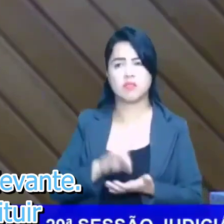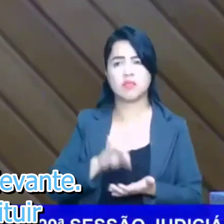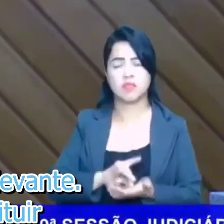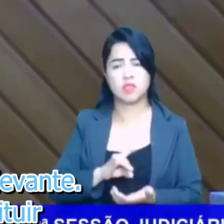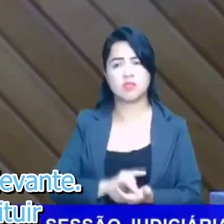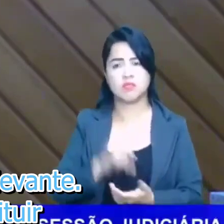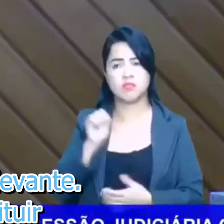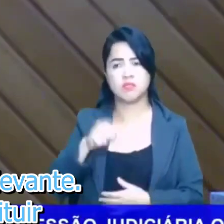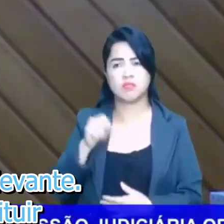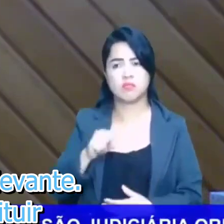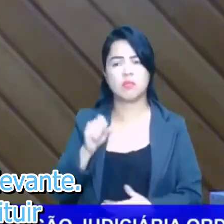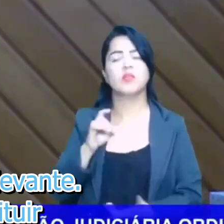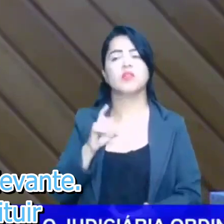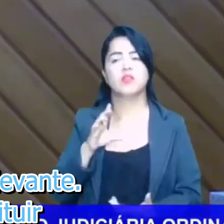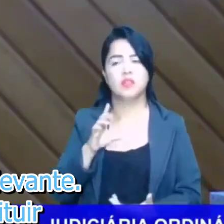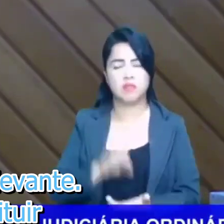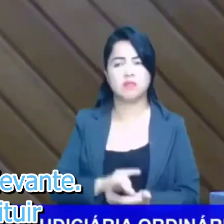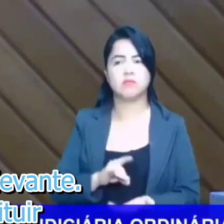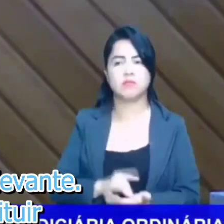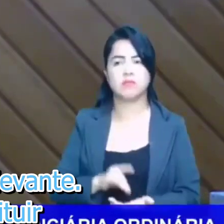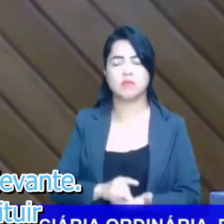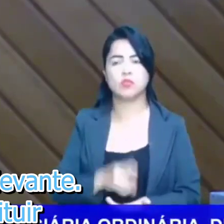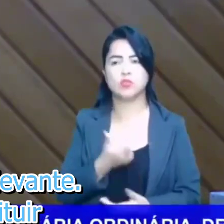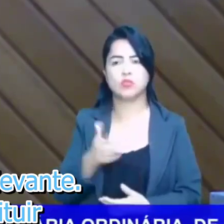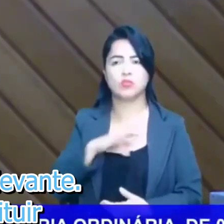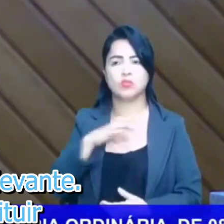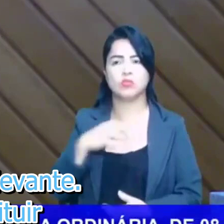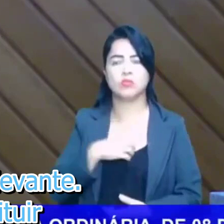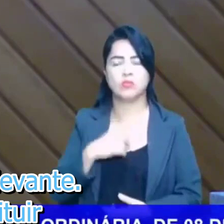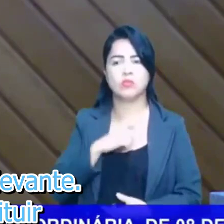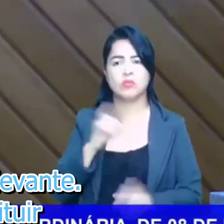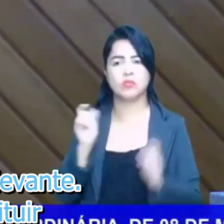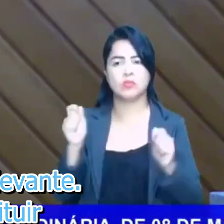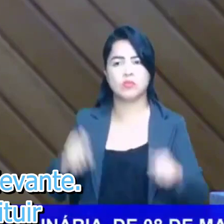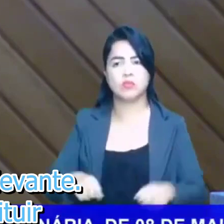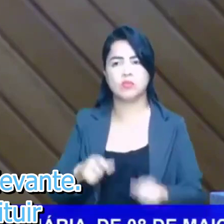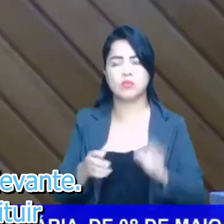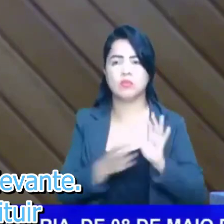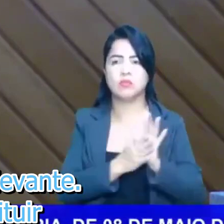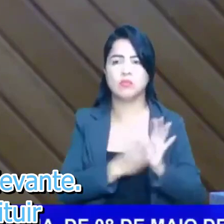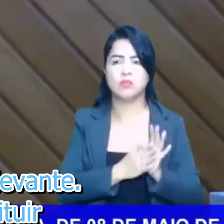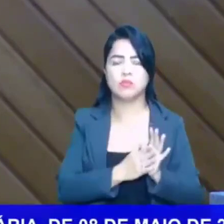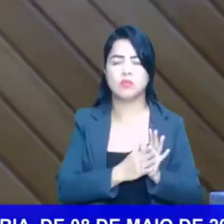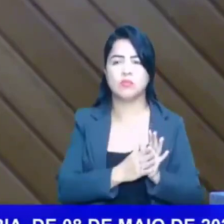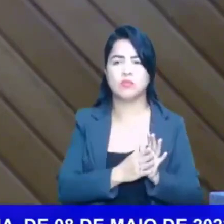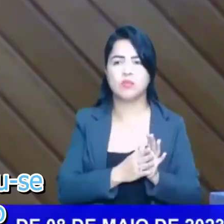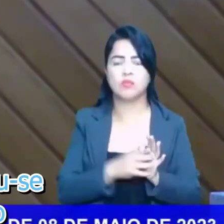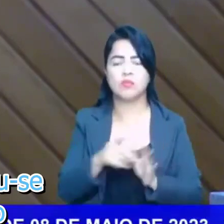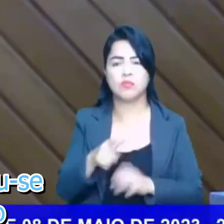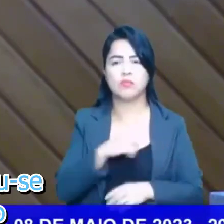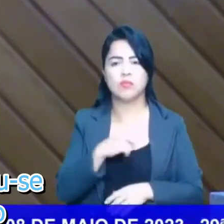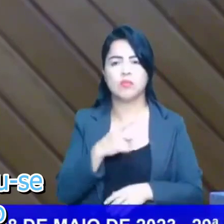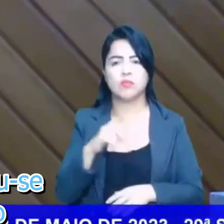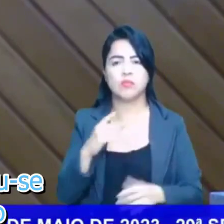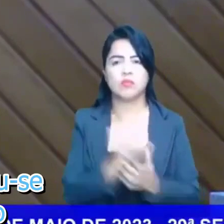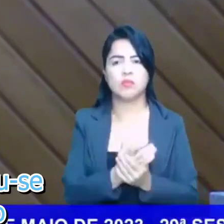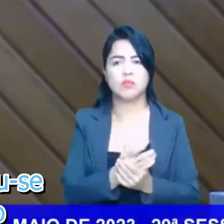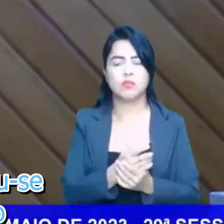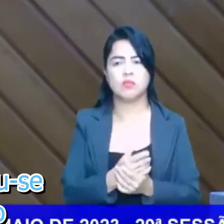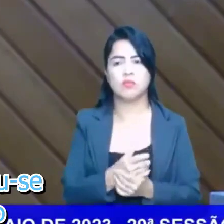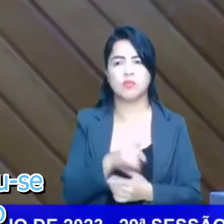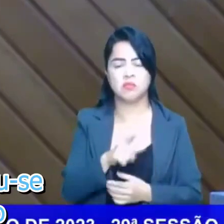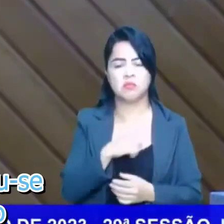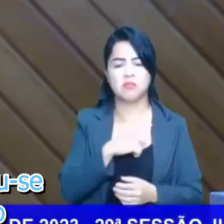nesse caso, e muito relevante. De outra forma, houve a possibilidade de desconstituir essa sentença